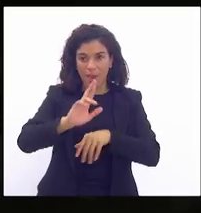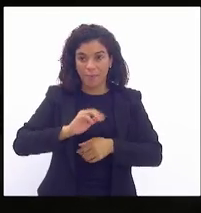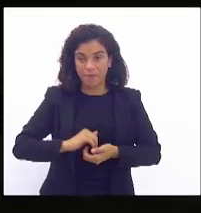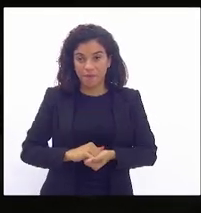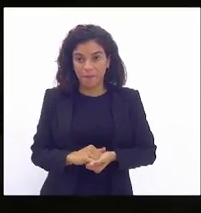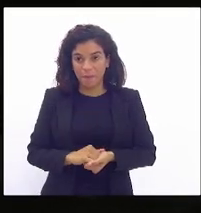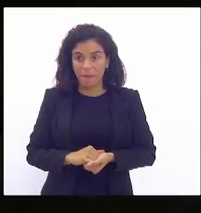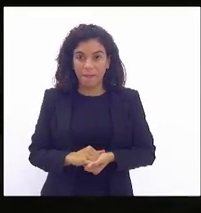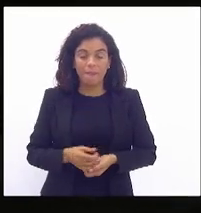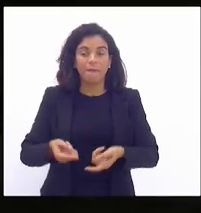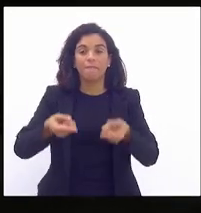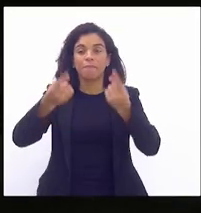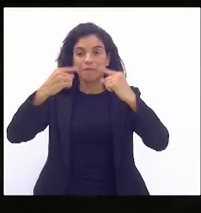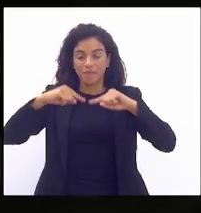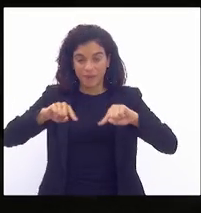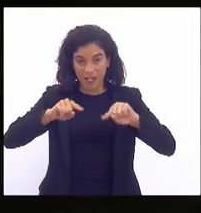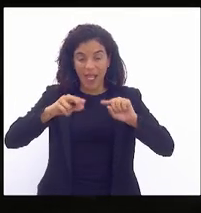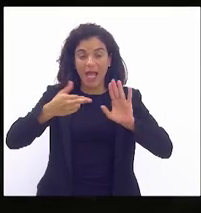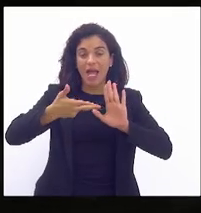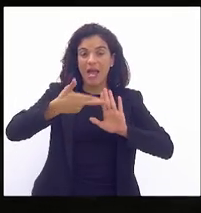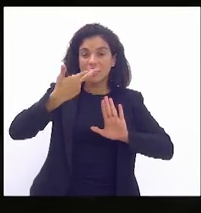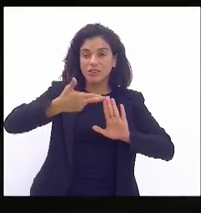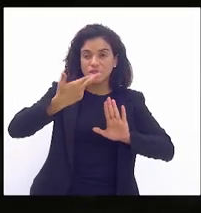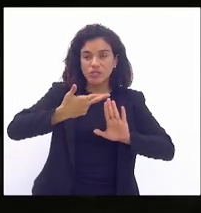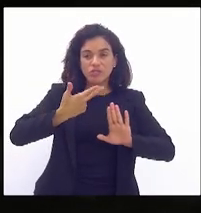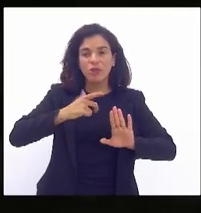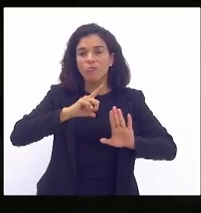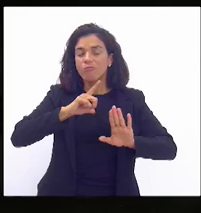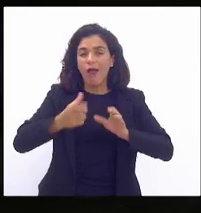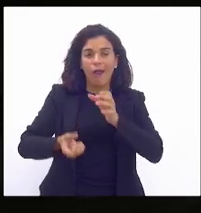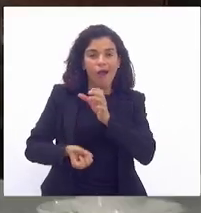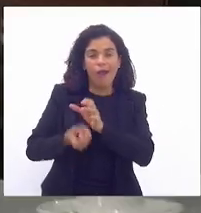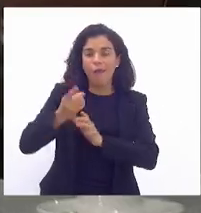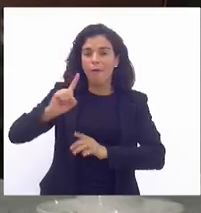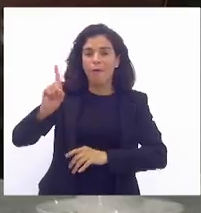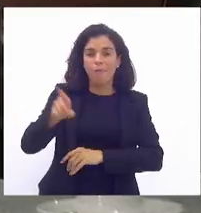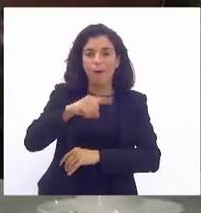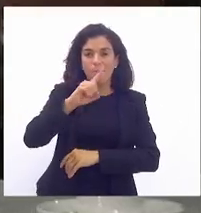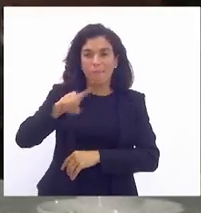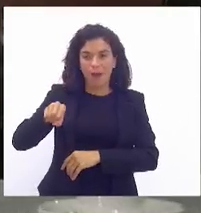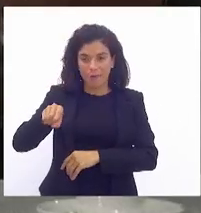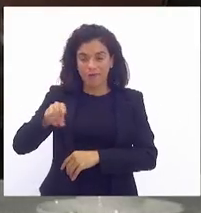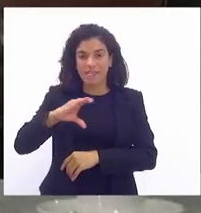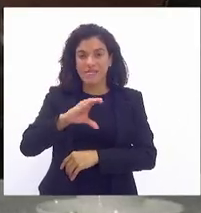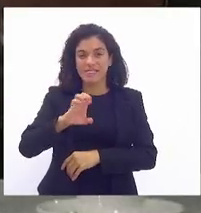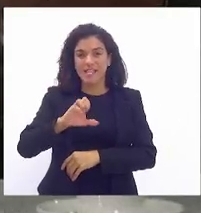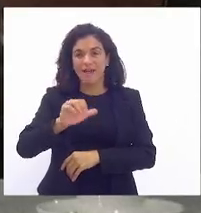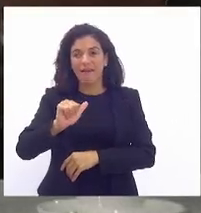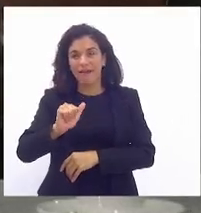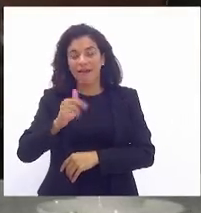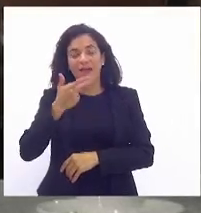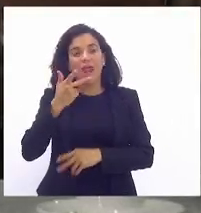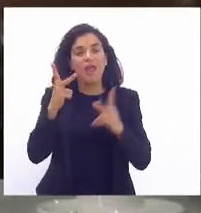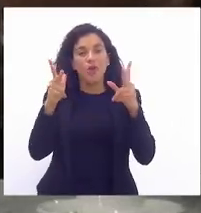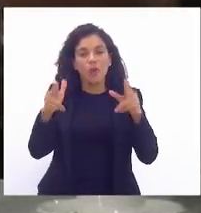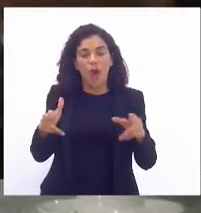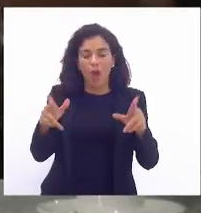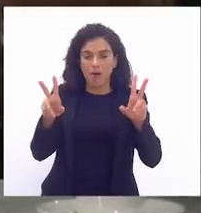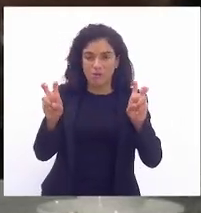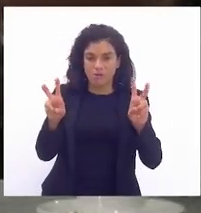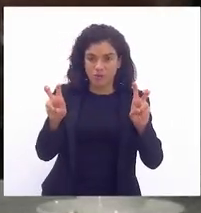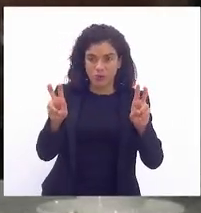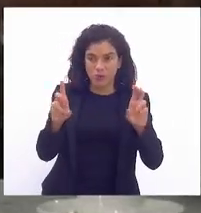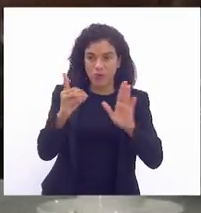Aí, essa resolução, ela veio para extinguir a deliberação SECA, porque ela tratava do mesmo assunto que o decreto.